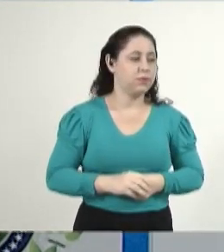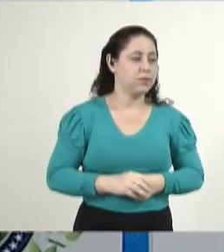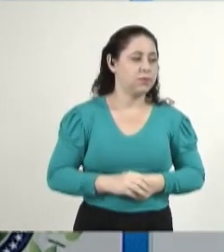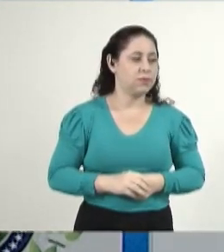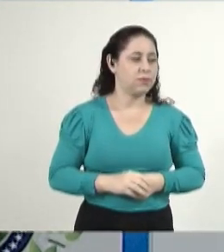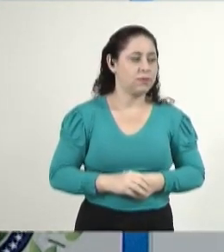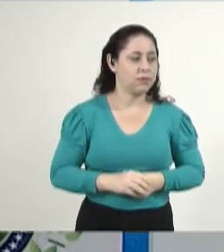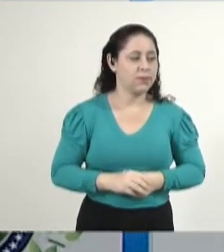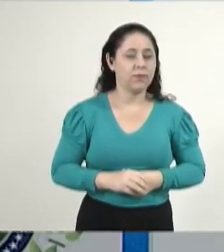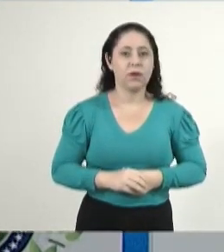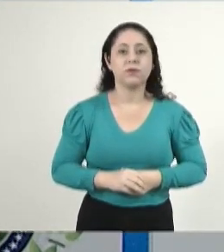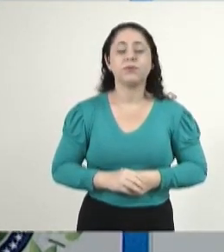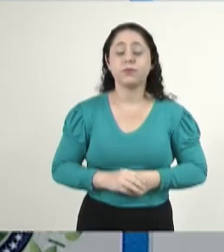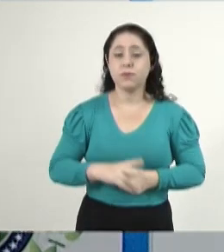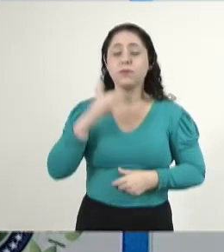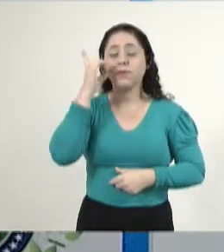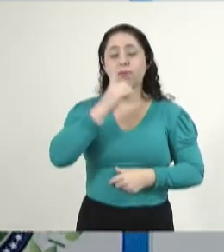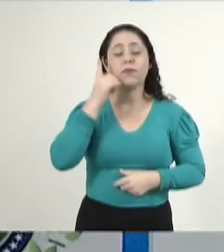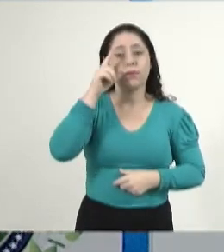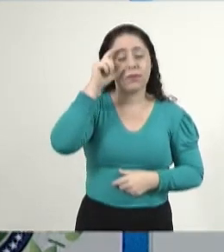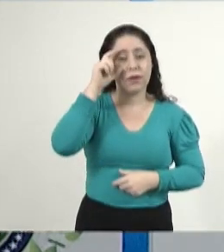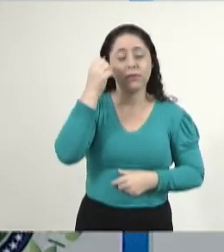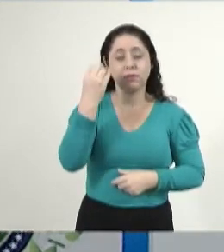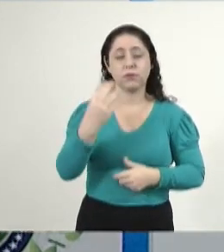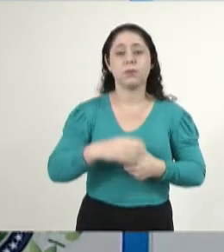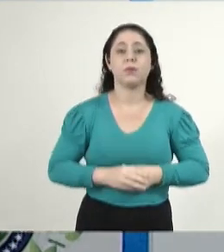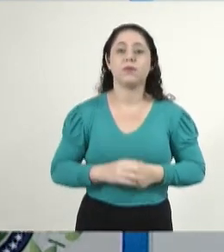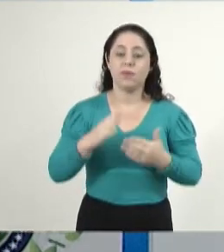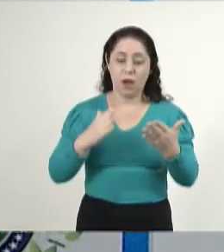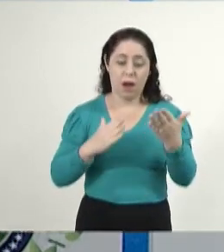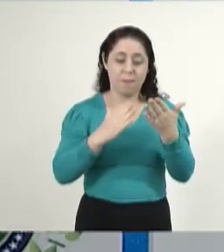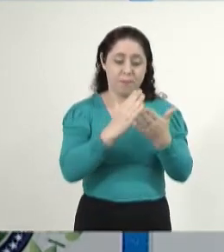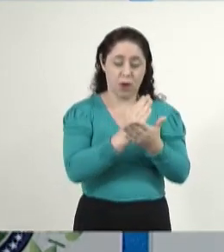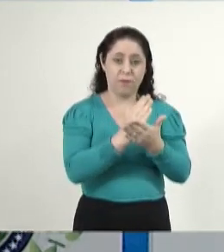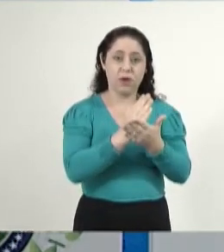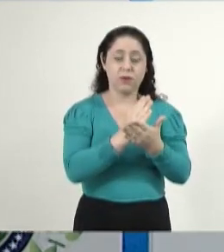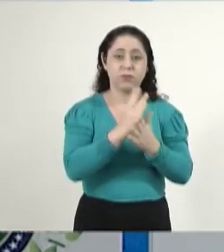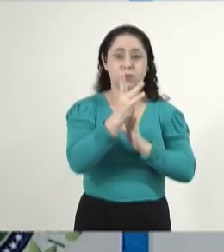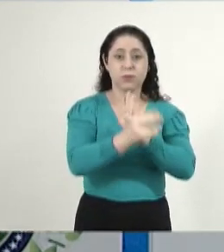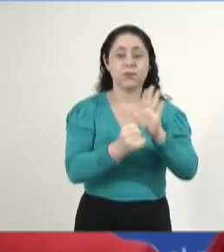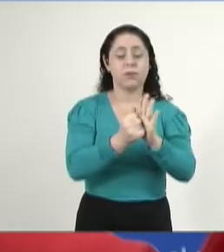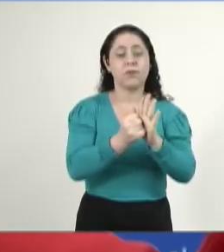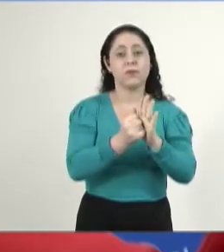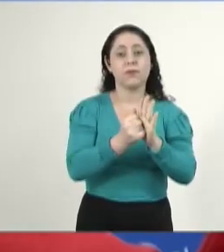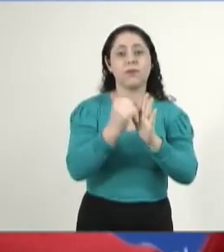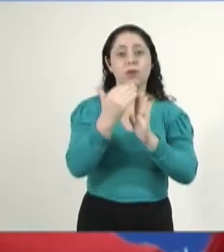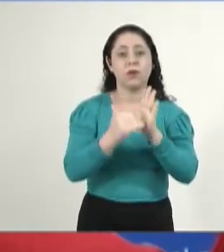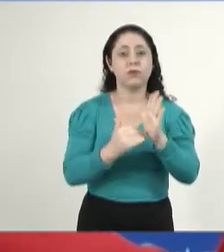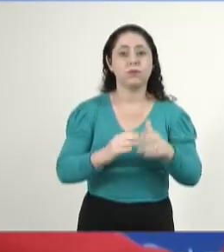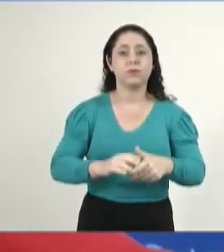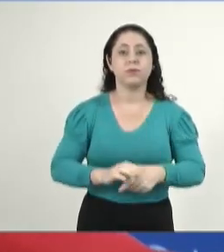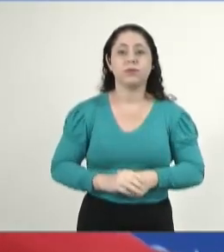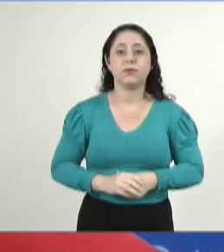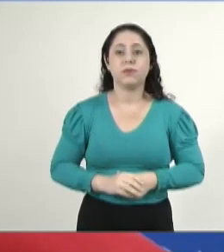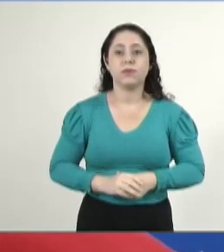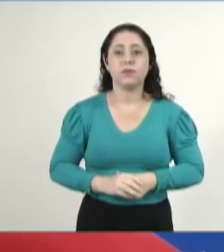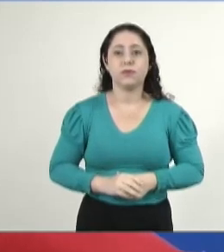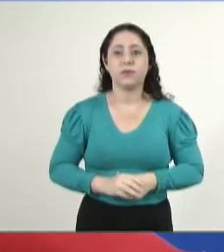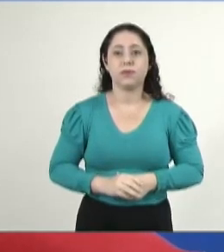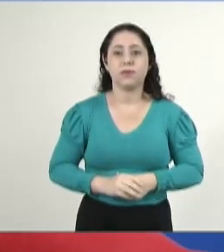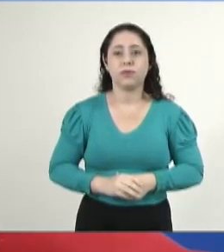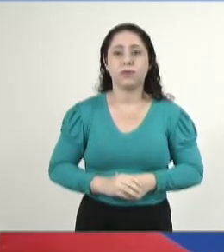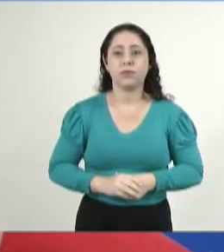com o deputado Pedrocian Neto, que falou sobre a aprovação desse projeto na ordem do dia de hoje. Existe uma profusão